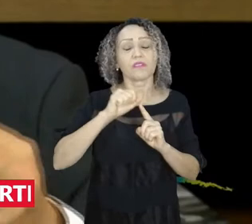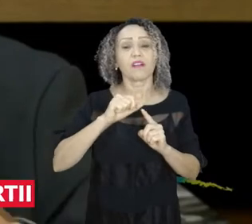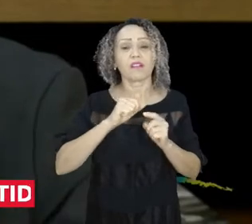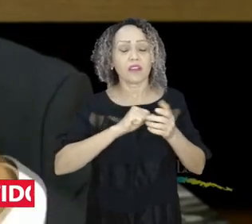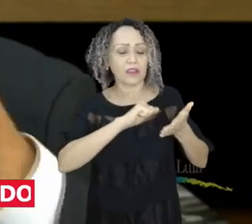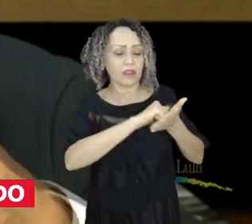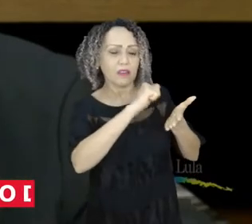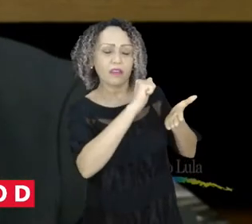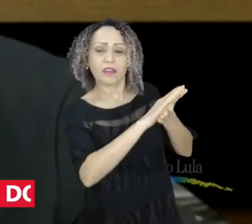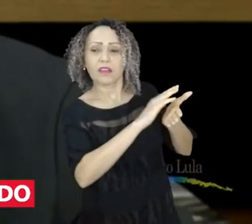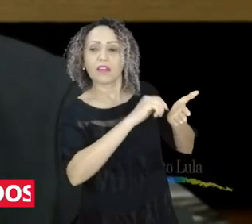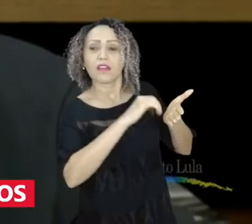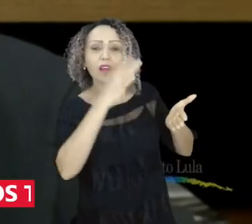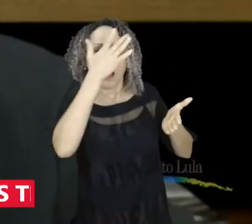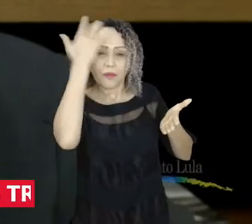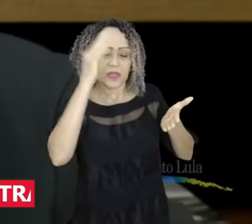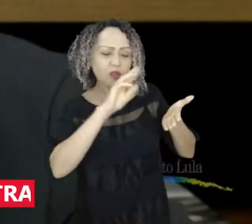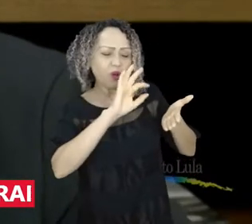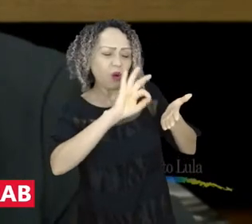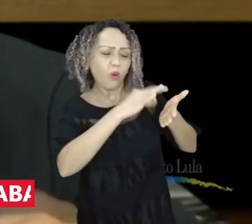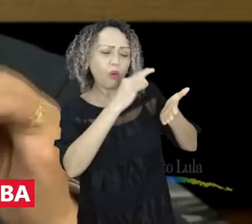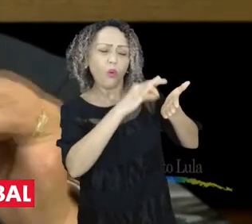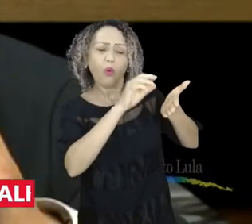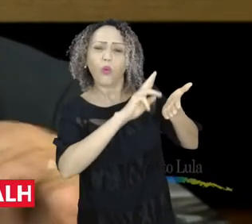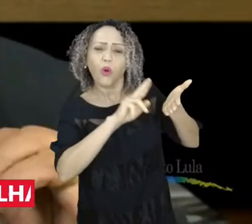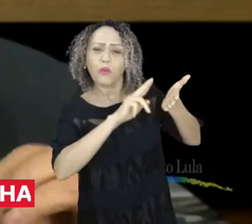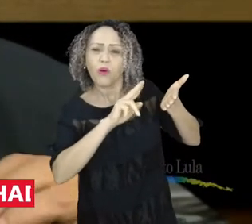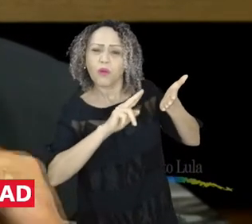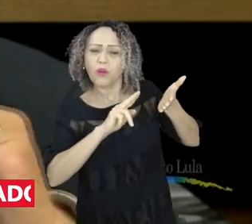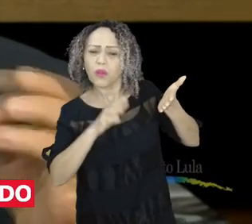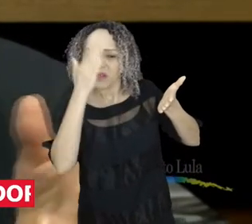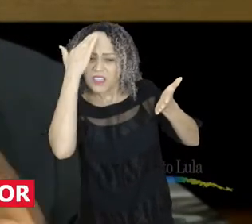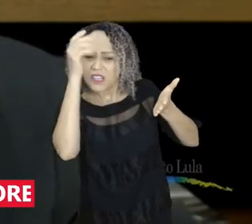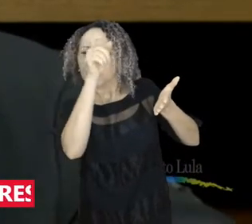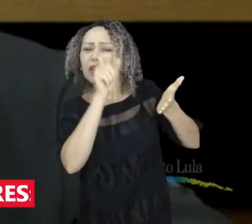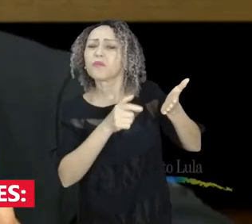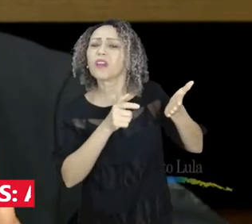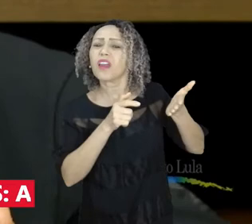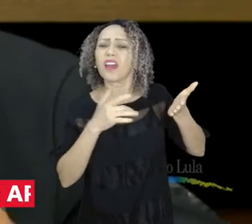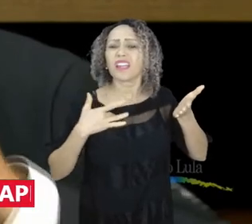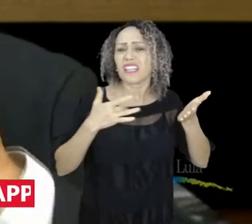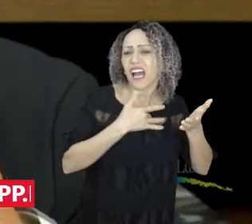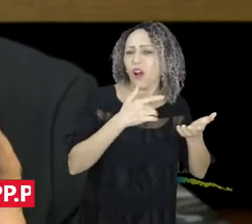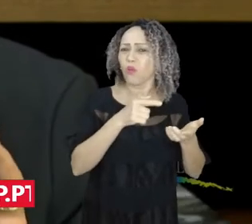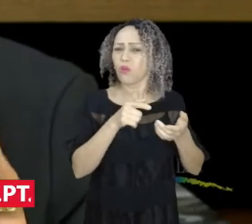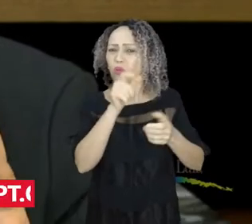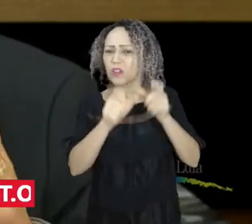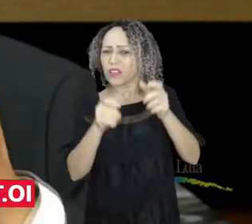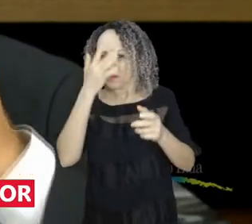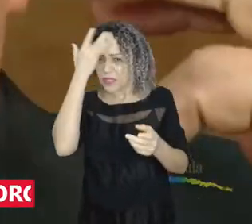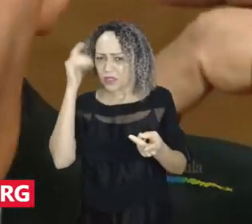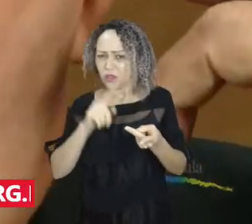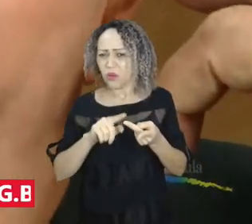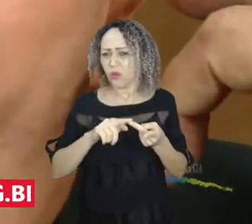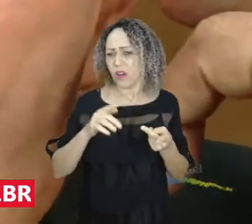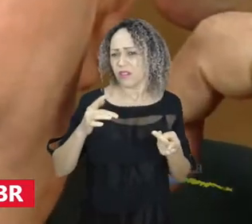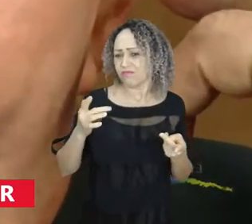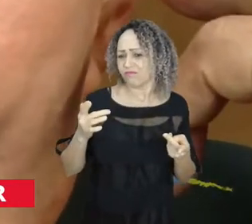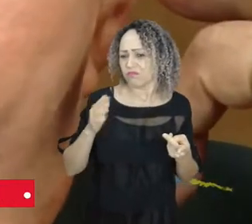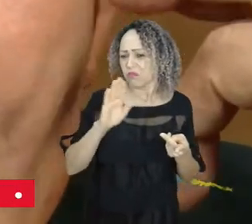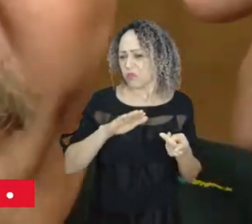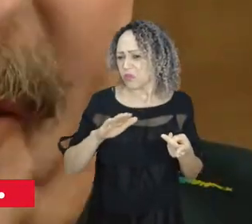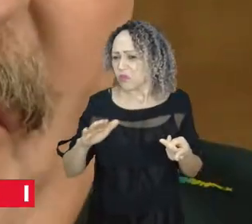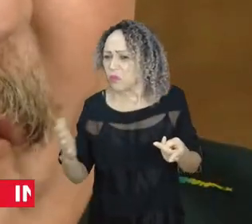sobre a pessoa, sobre saúde, sobre educação, comportamento das crianças na escola ou não, nós temos tudo isso. E, ao